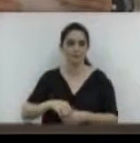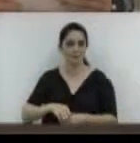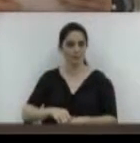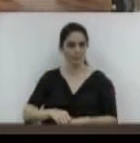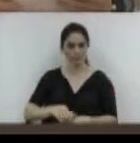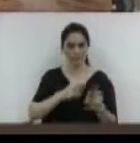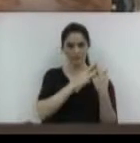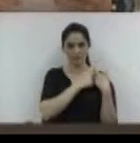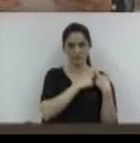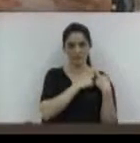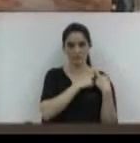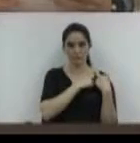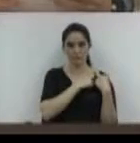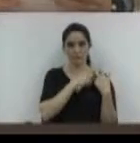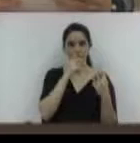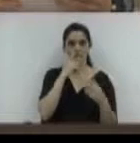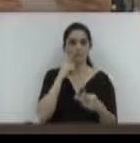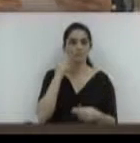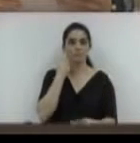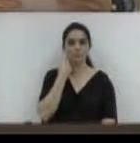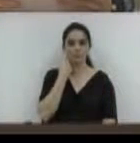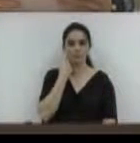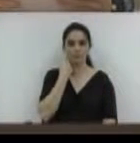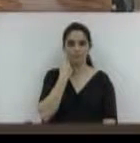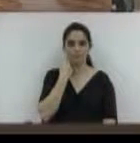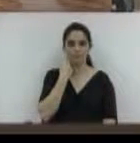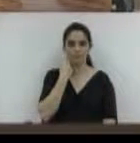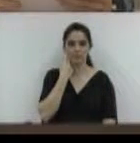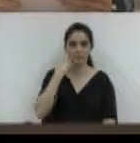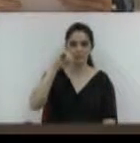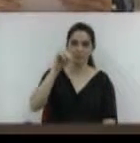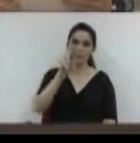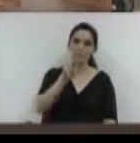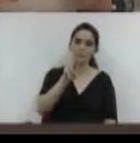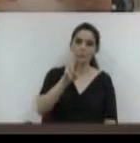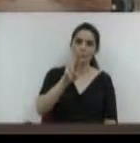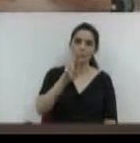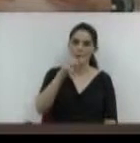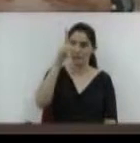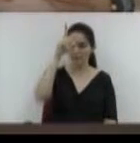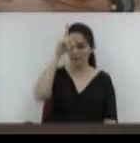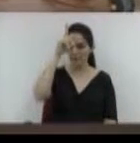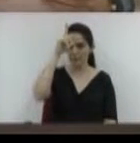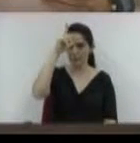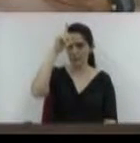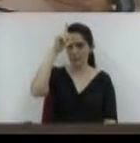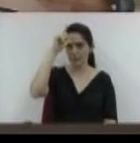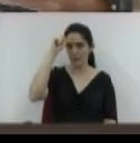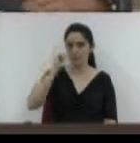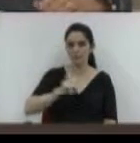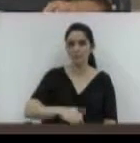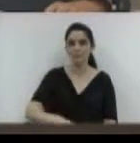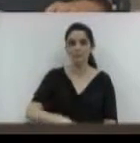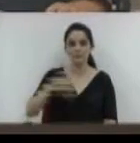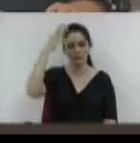Autores: vereador Newton César dos Santos, José Eduardo Monteiro Júnior, Sidney Pascotto, Lucinês Aparecida